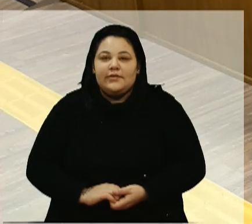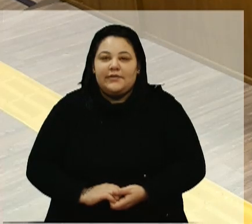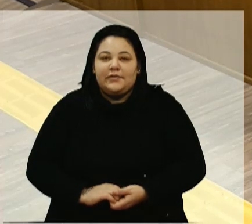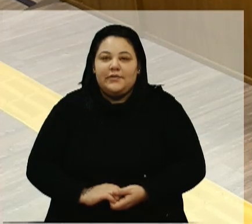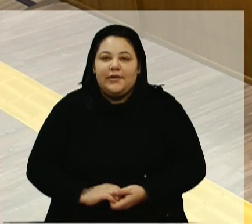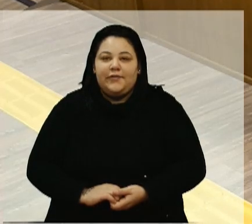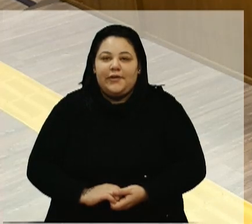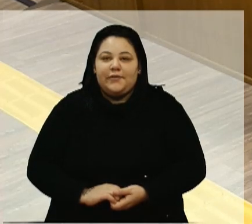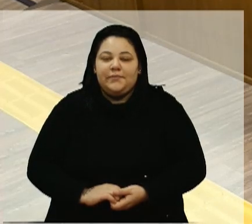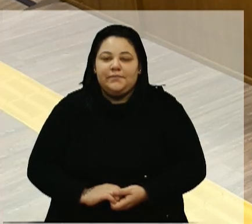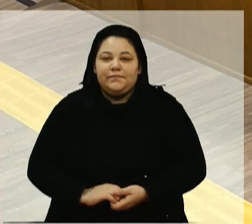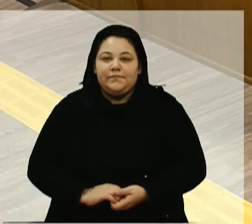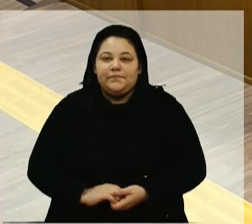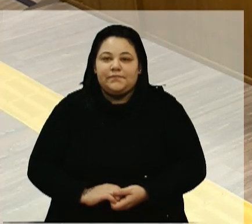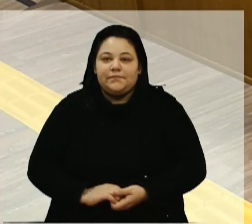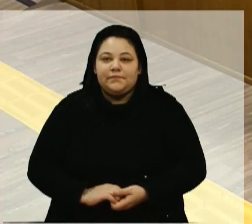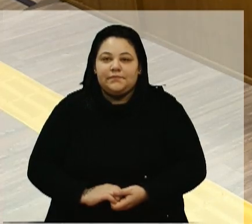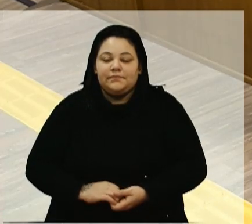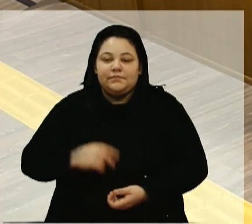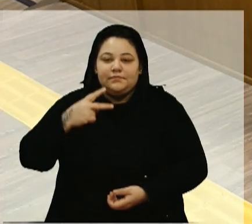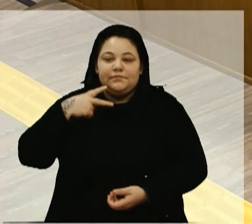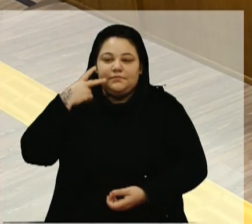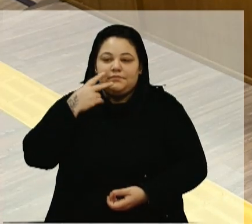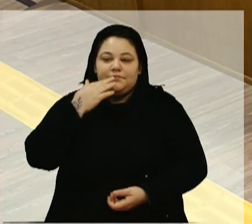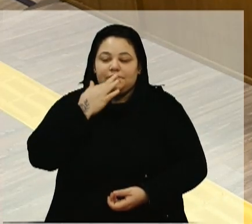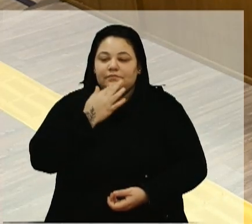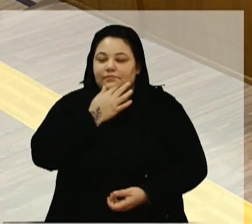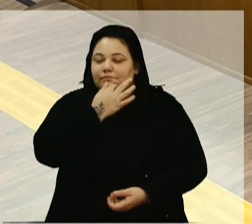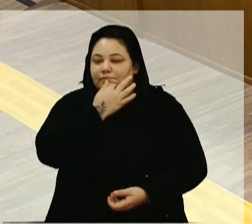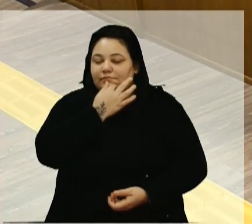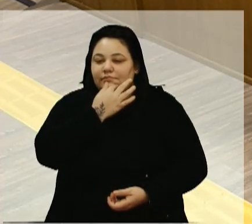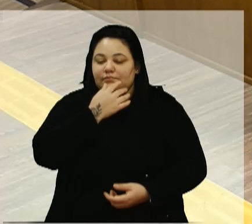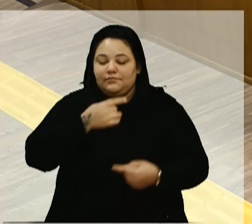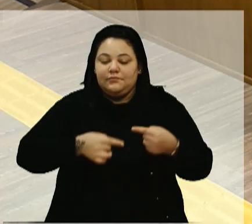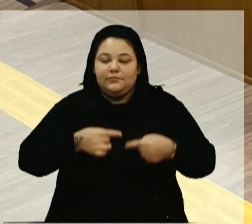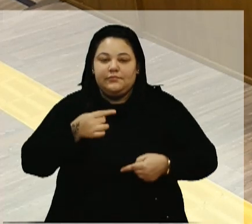Aceita a dispensa. Obrigado, vereadora Tati. Em discussão?